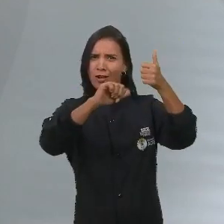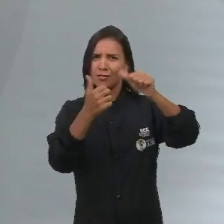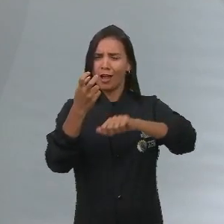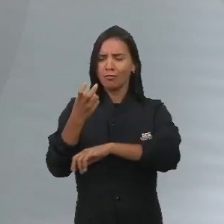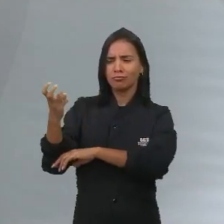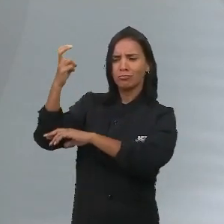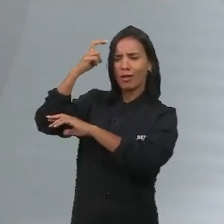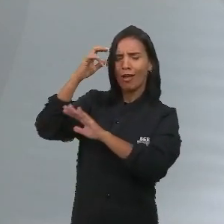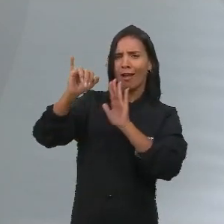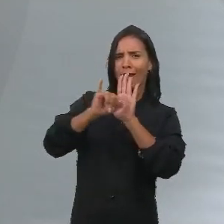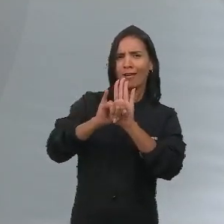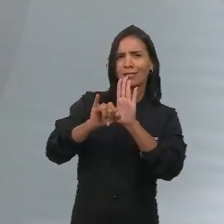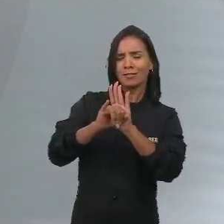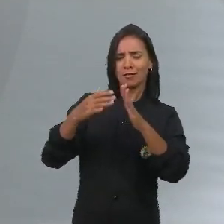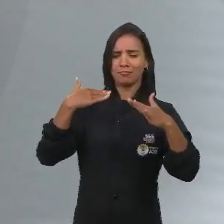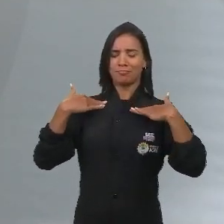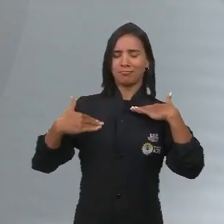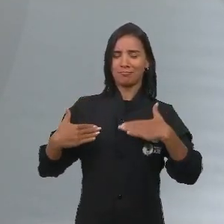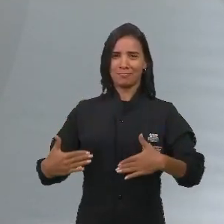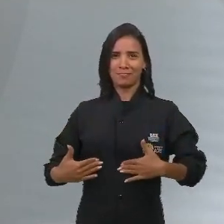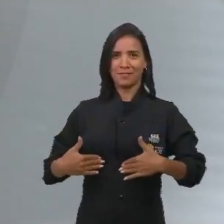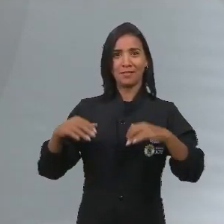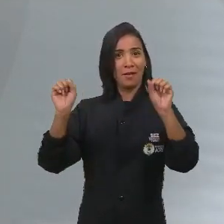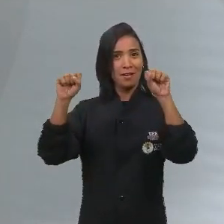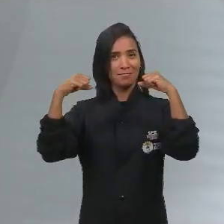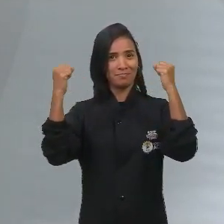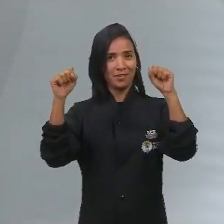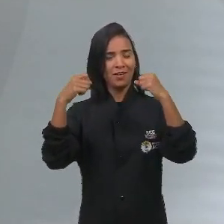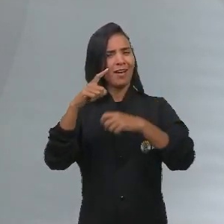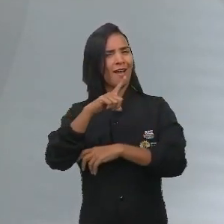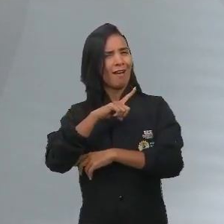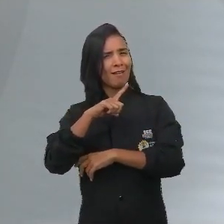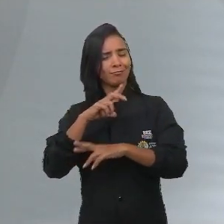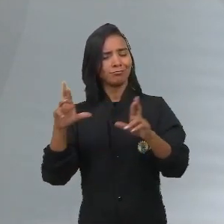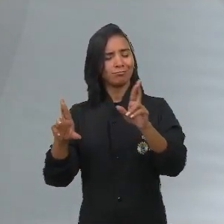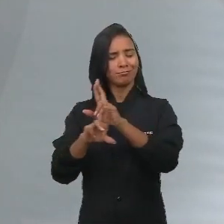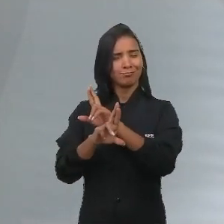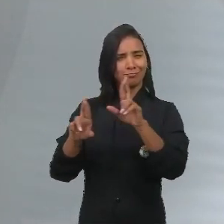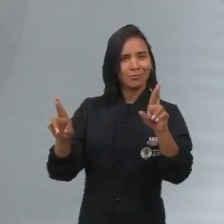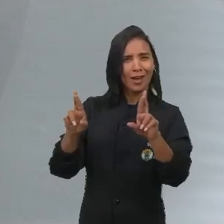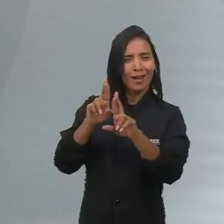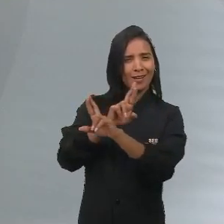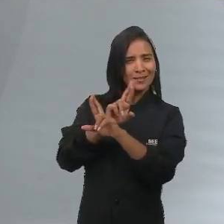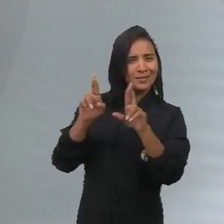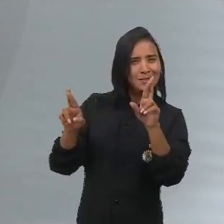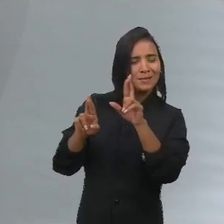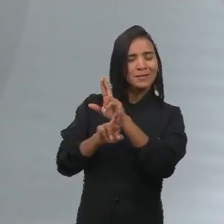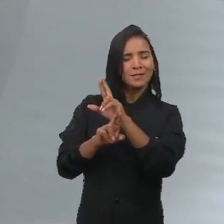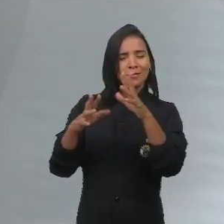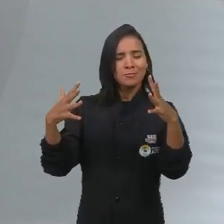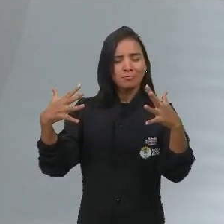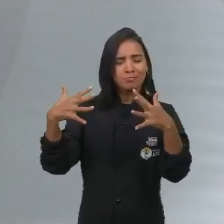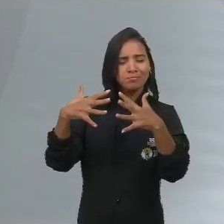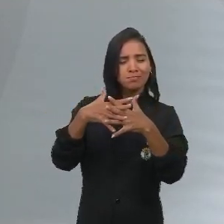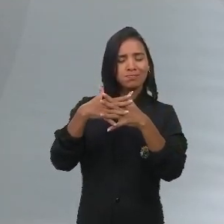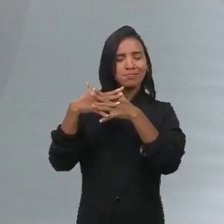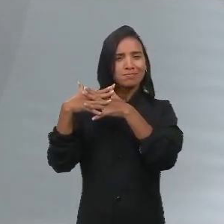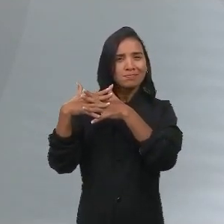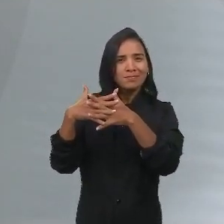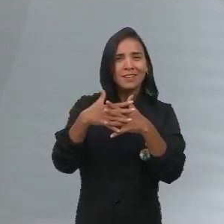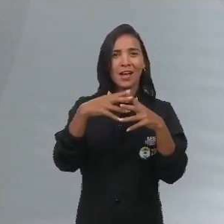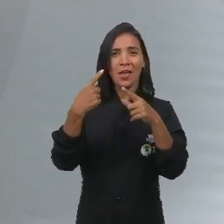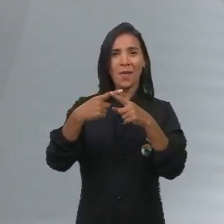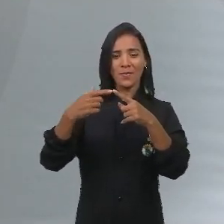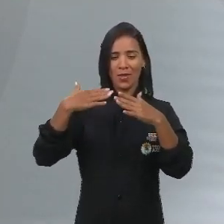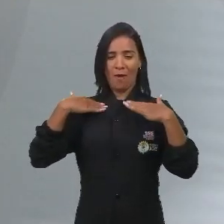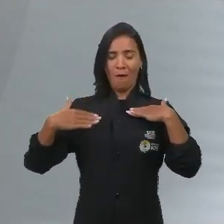identitária corporal educação física temos ali uma correlação muito muito intrínseca em relação ao corpo a gente tá sempre